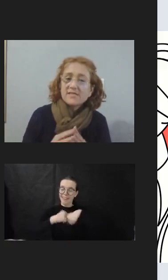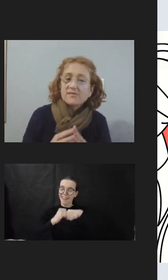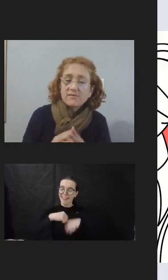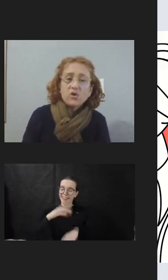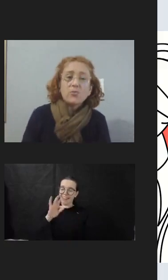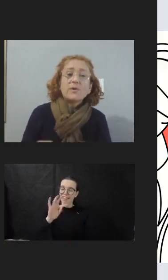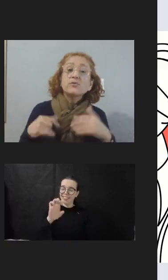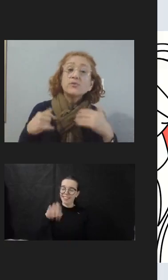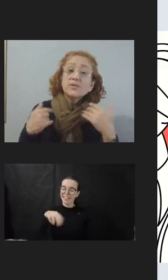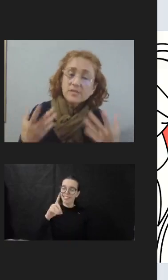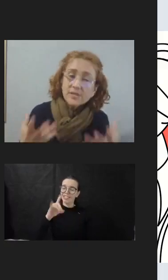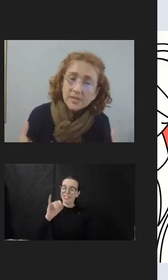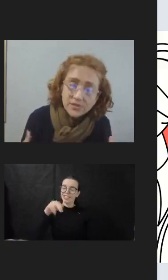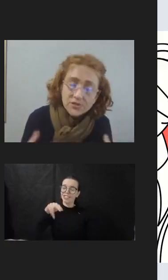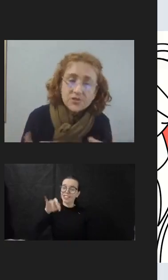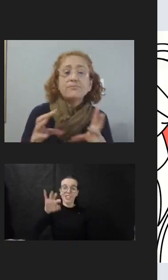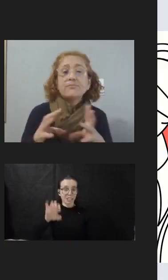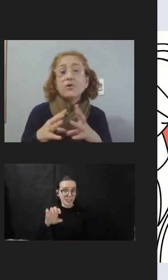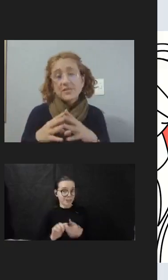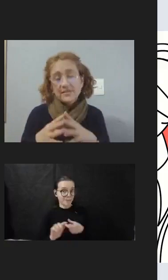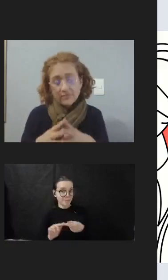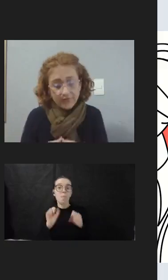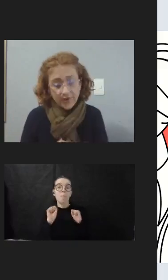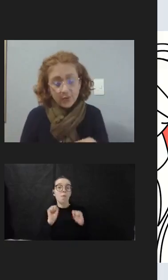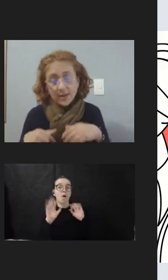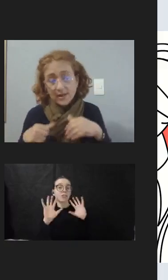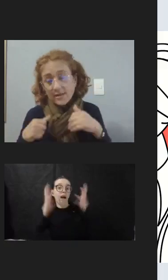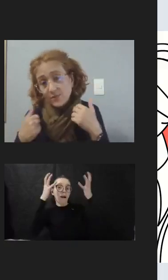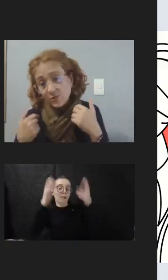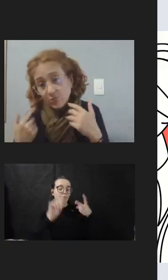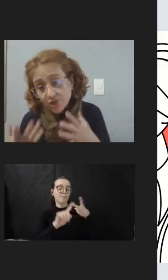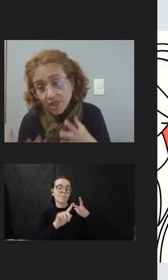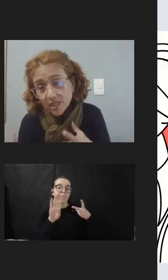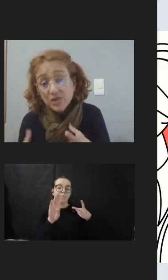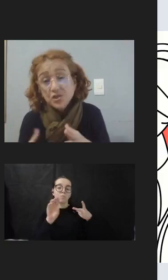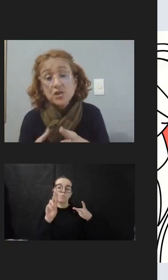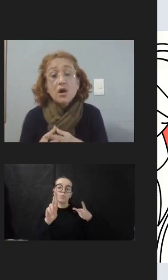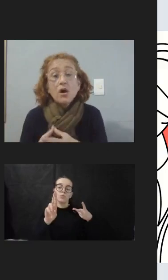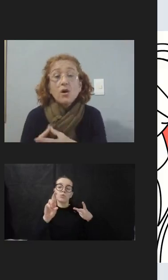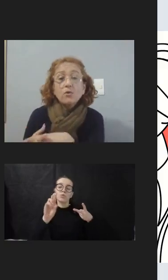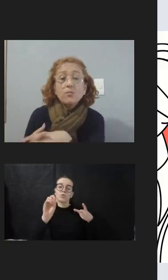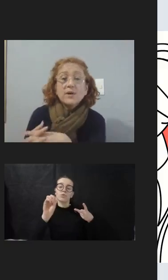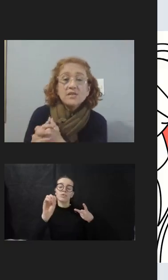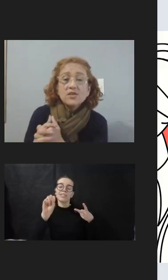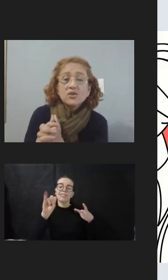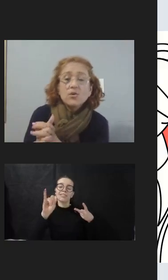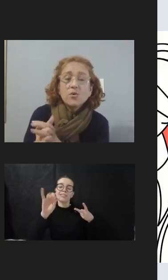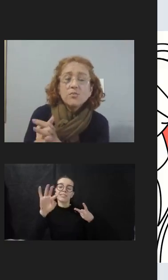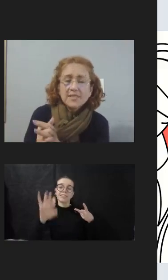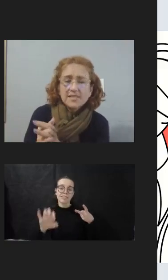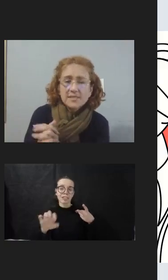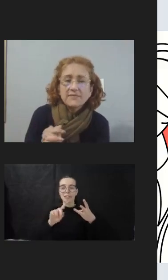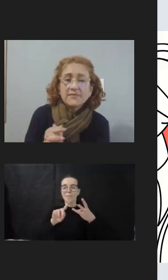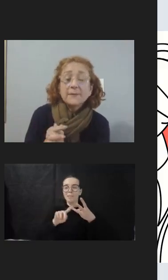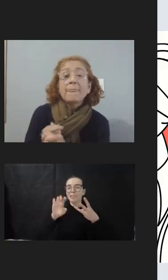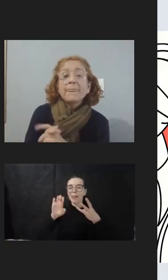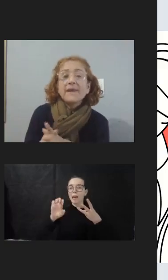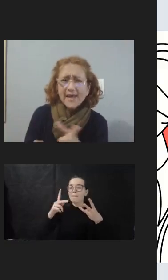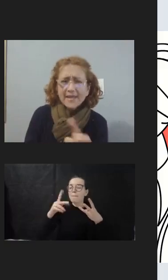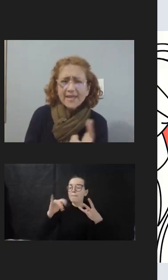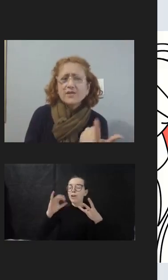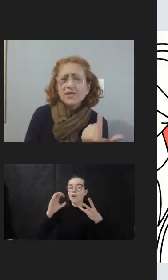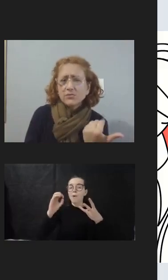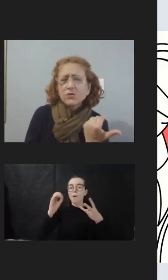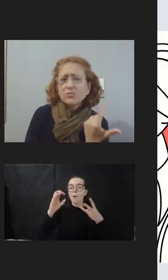vai desenvolver uma bursite, pode desenvolver uma epicondilite ou uma síndrome compressiva,